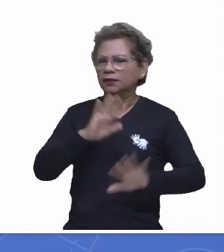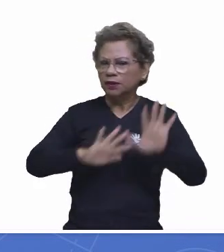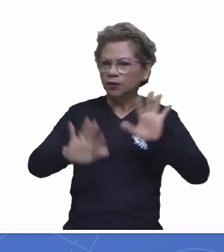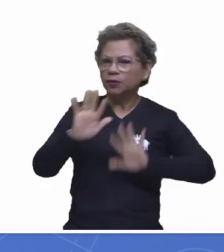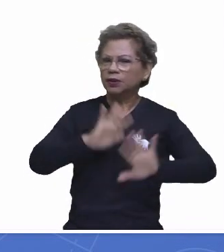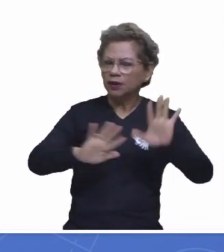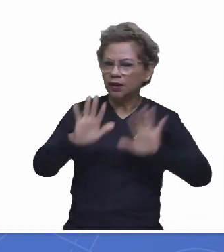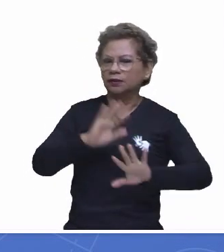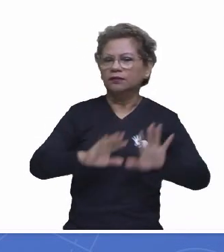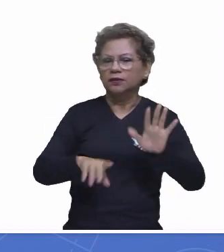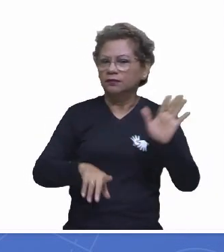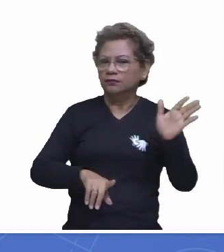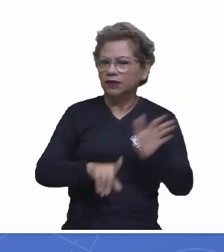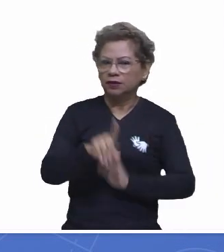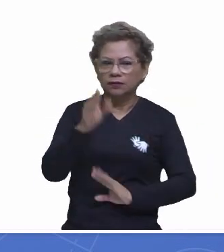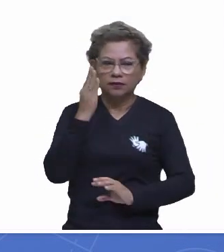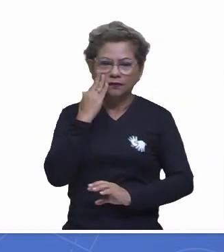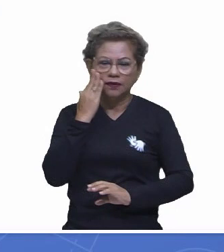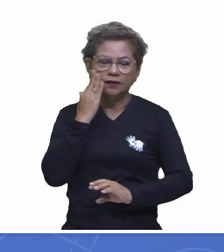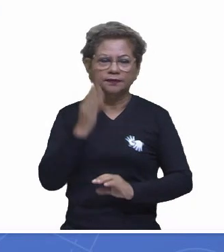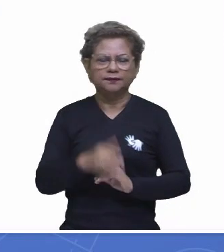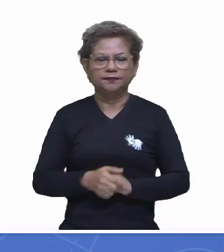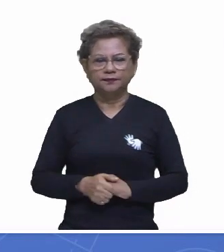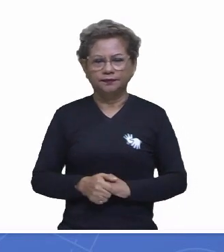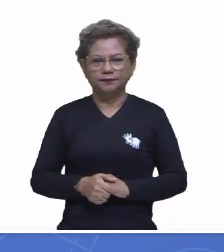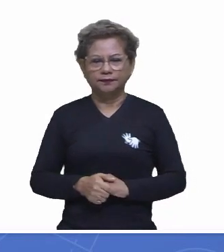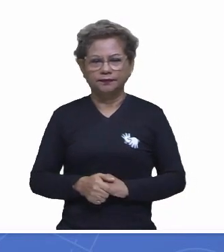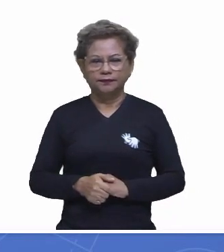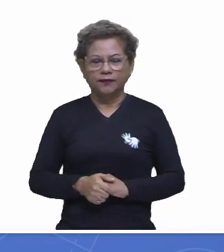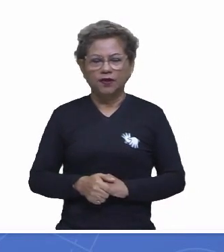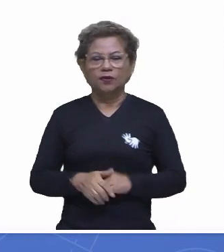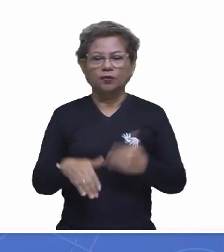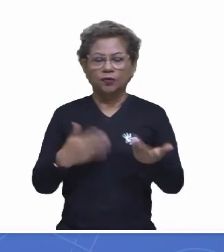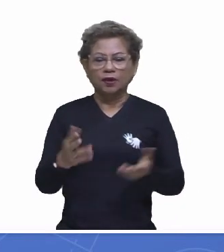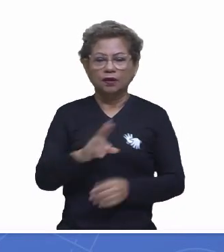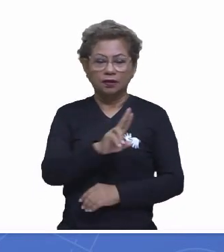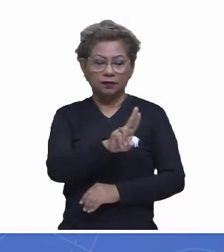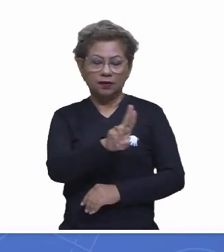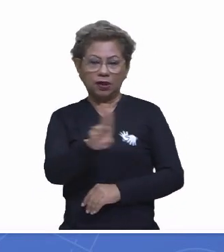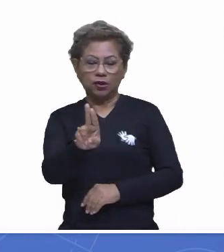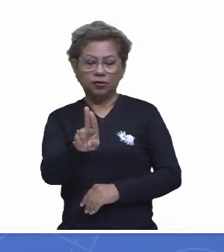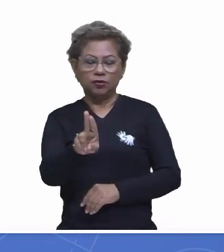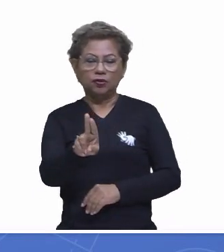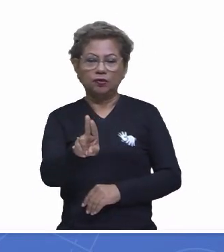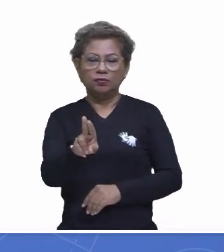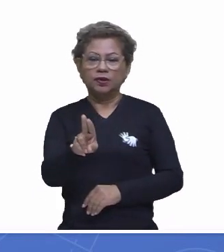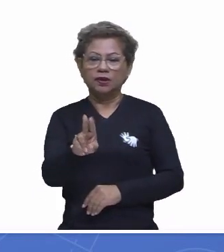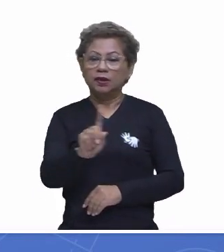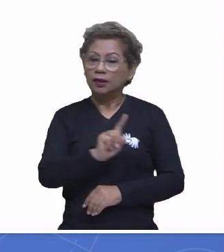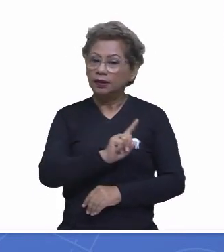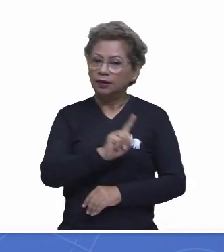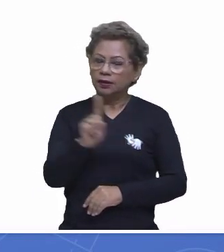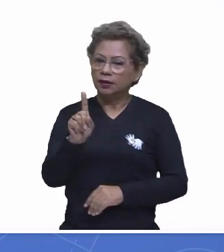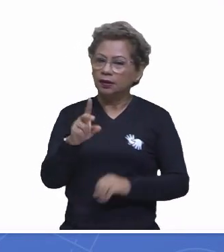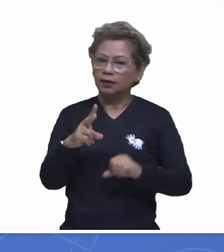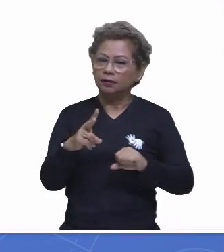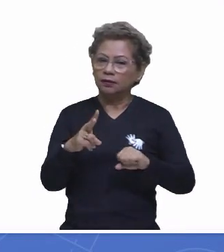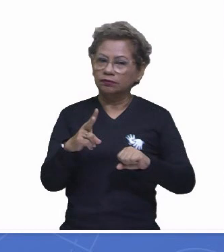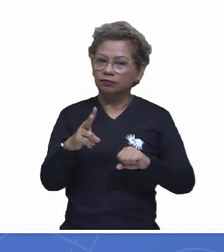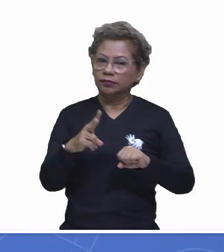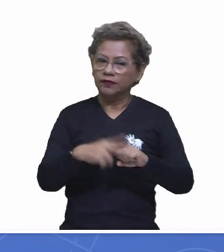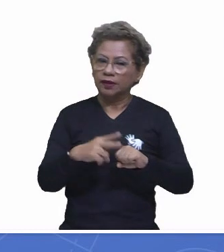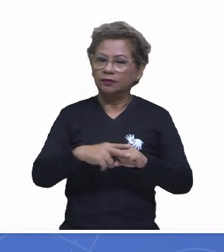dessa pergunta aqui. Vejam, como se trata de nomes, né, que não são verbos, as palavras podem variar, então,